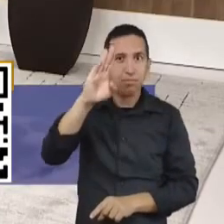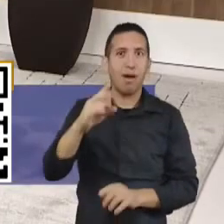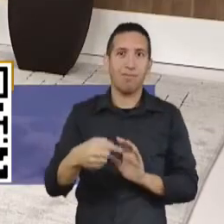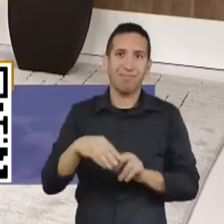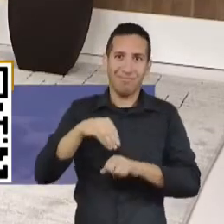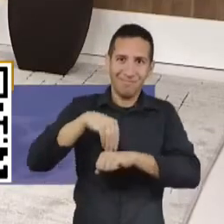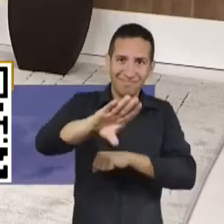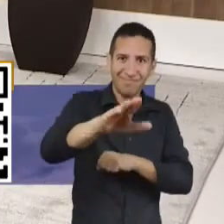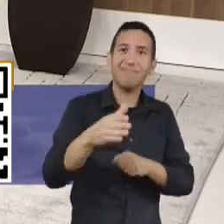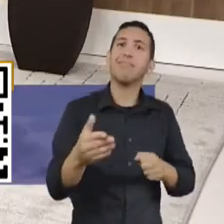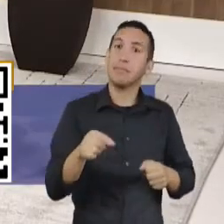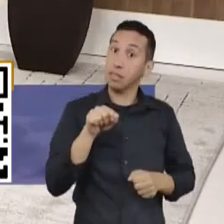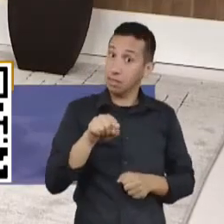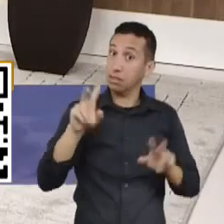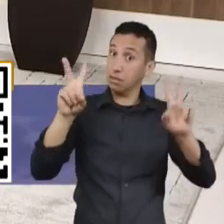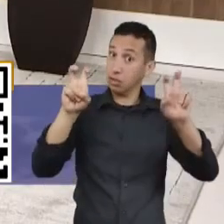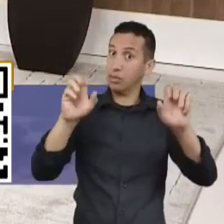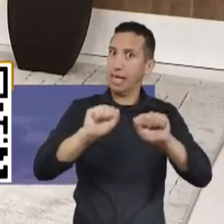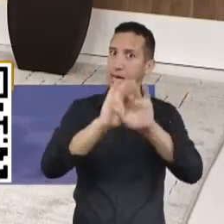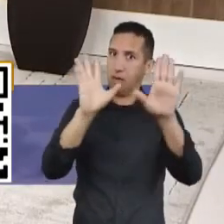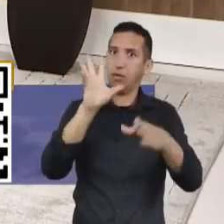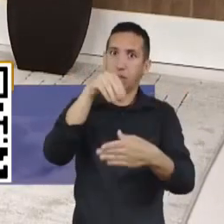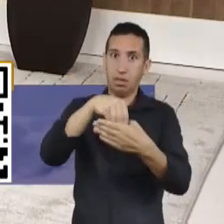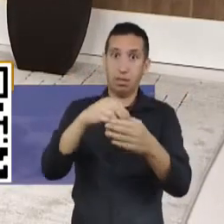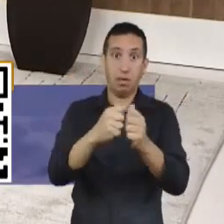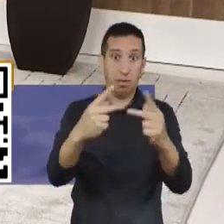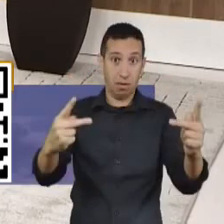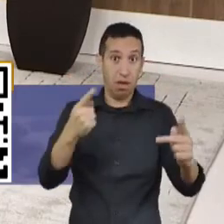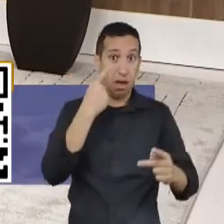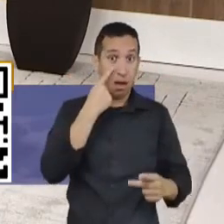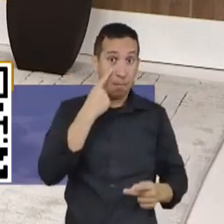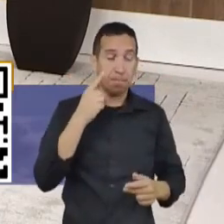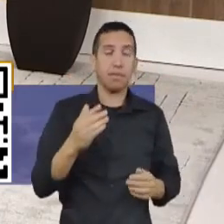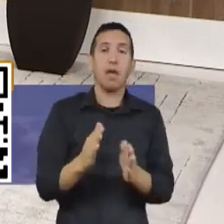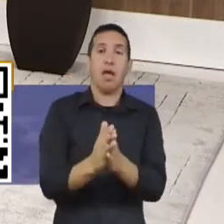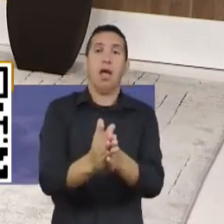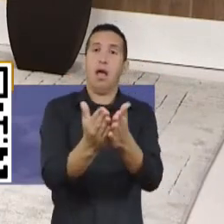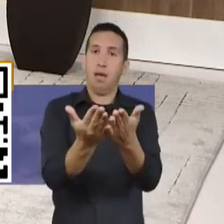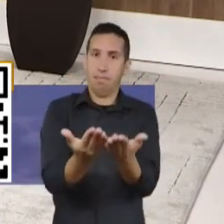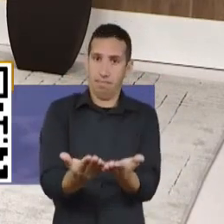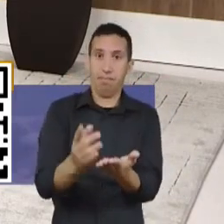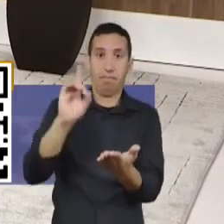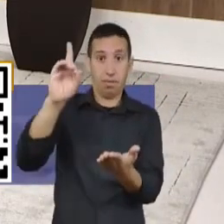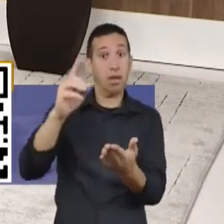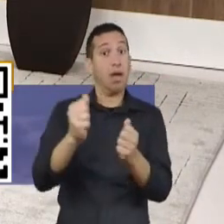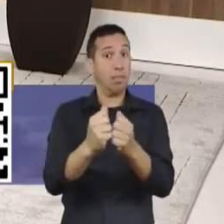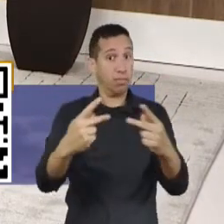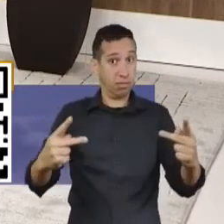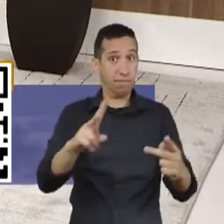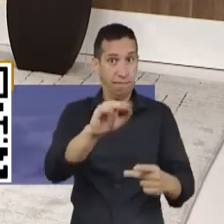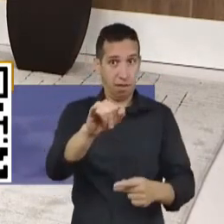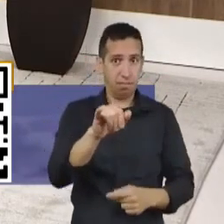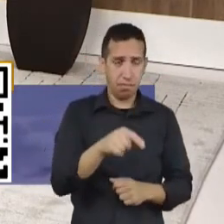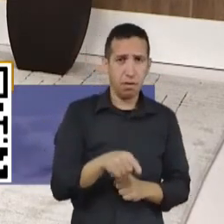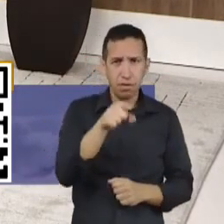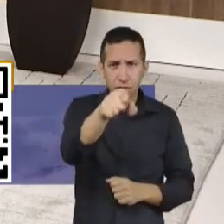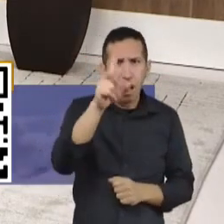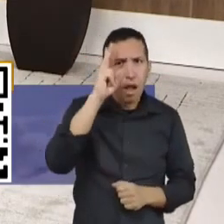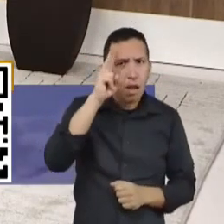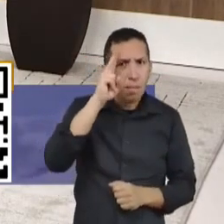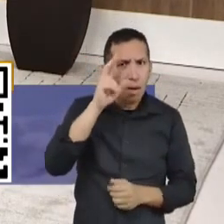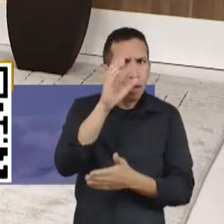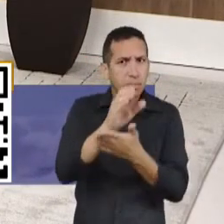é bom esse assunto Está bem claro no livro do apocalipse Vamos abrir Então a nossa Bíblia em Apocalipse e você vai